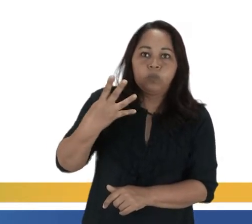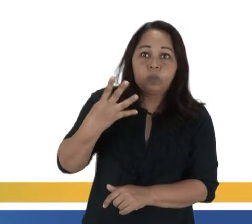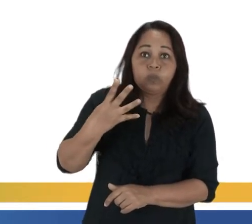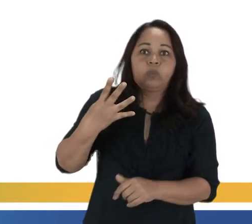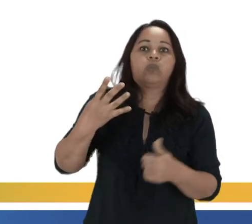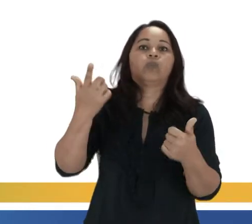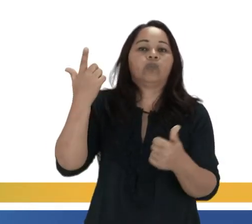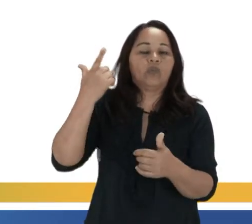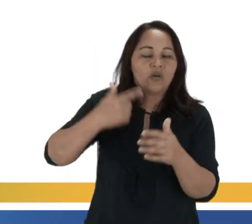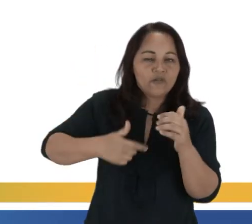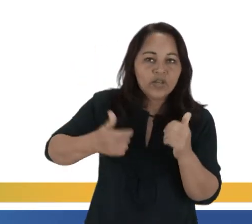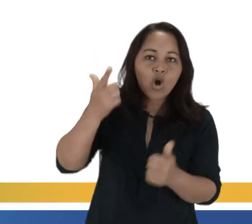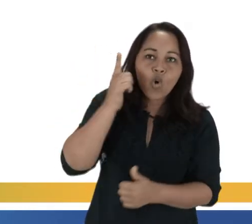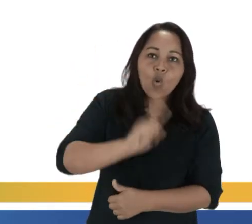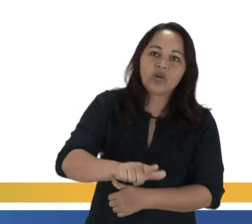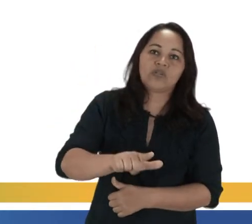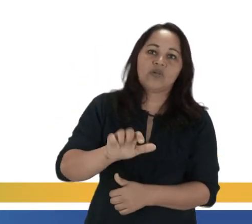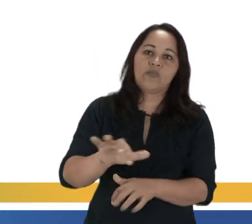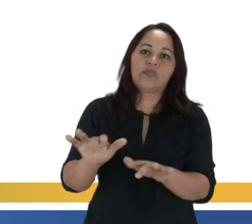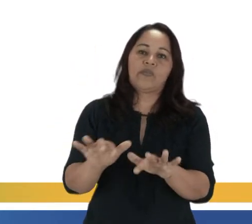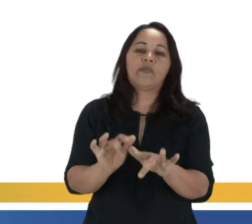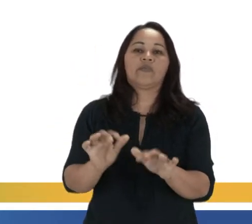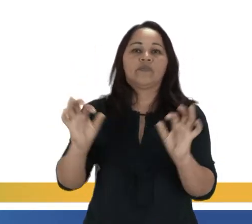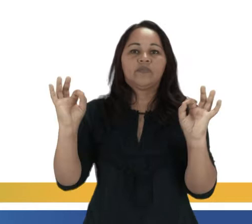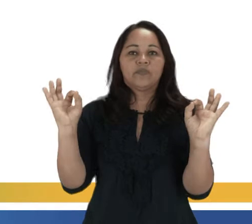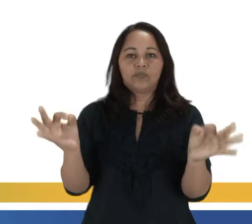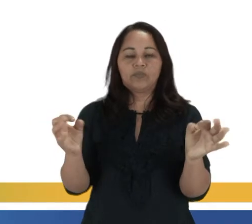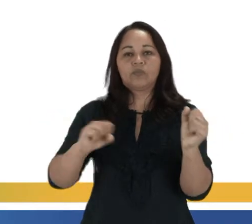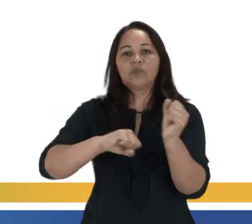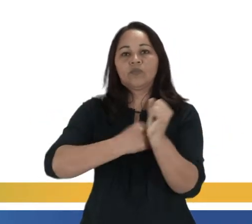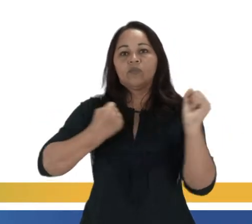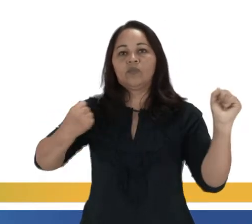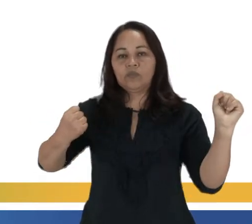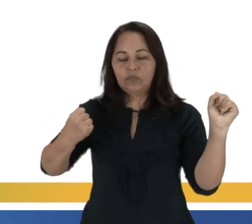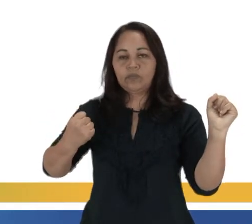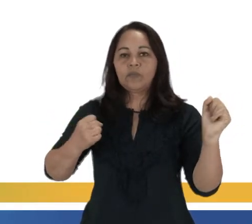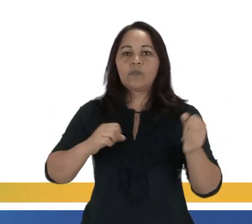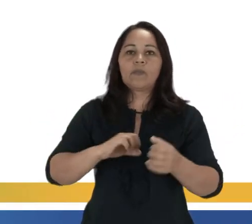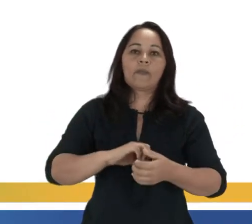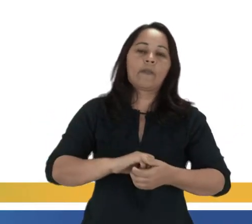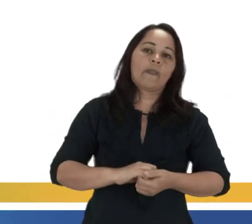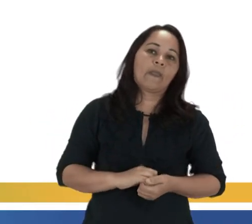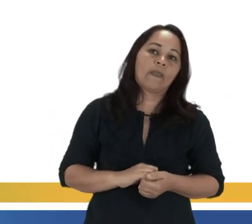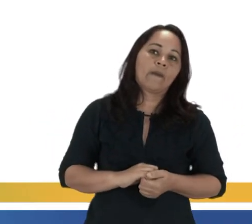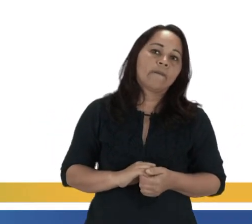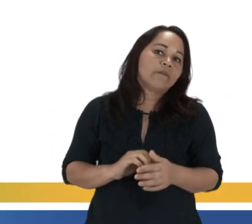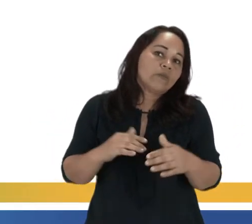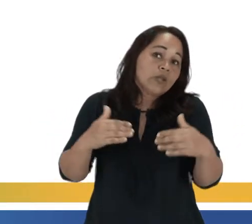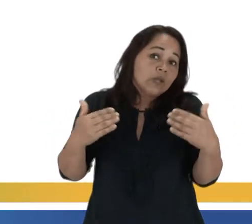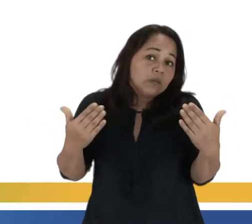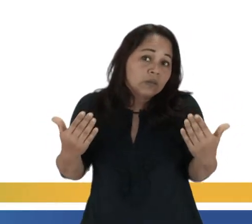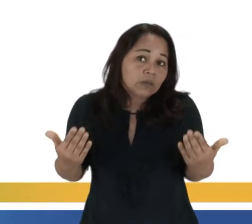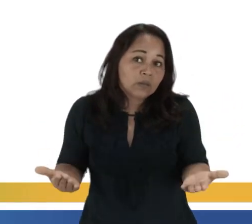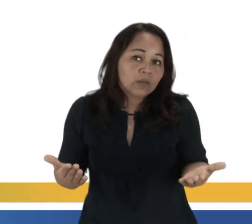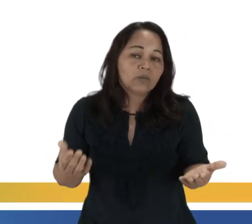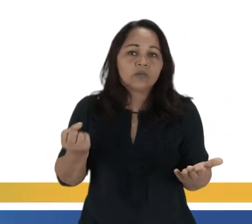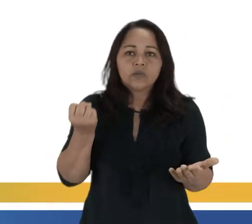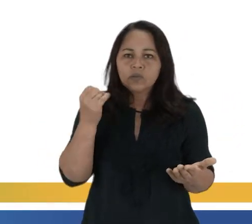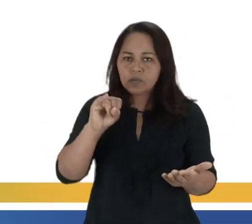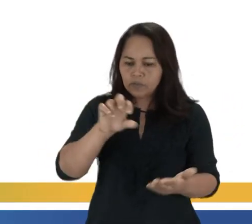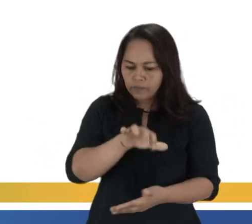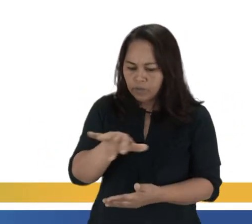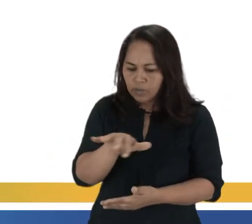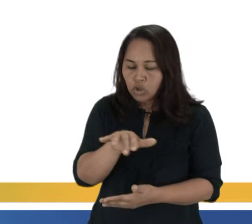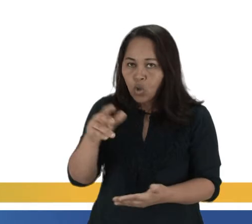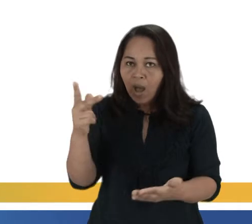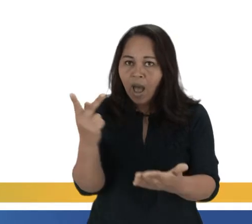30 segundos o tempo gasto para a digitação do código secreto a cada tentativa. Nos casos da digitação